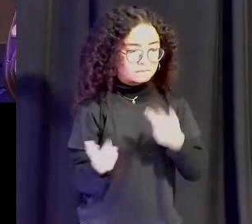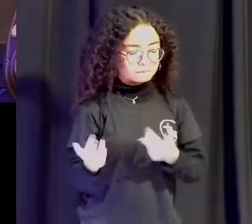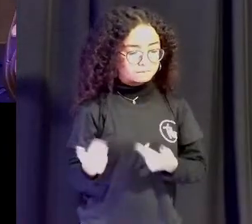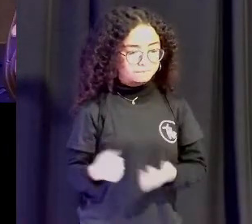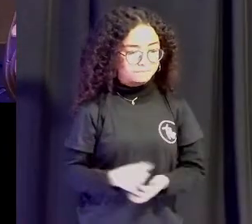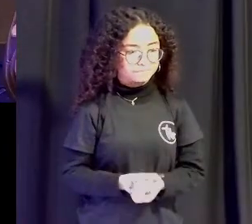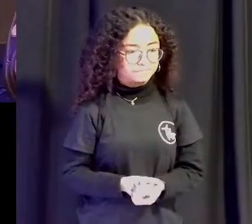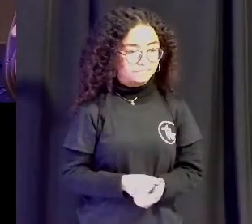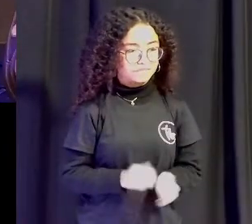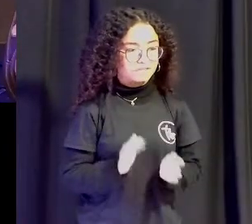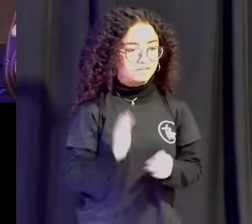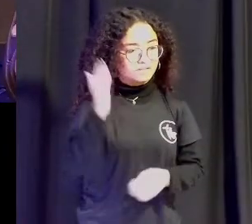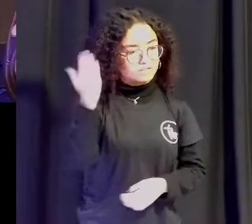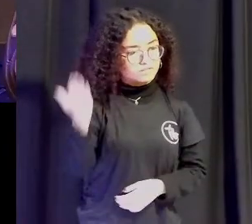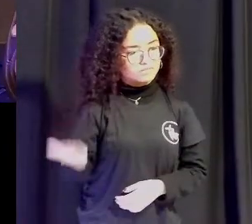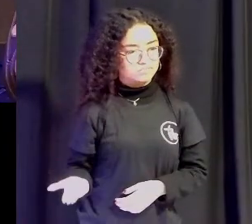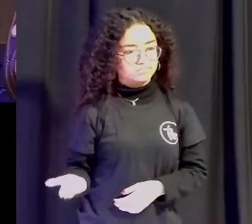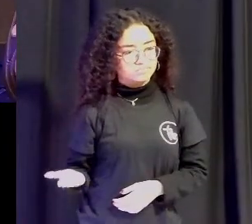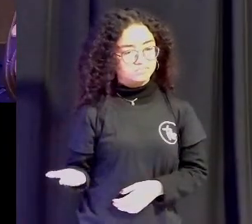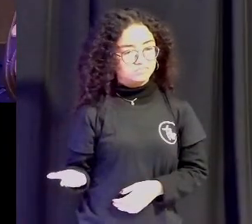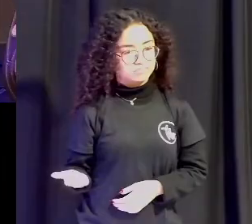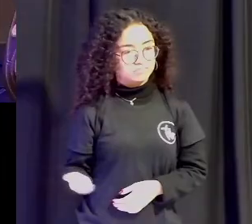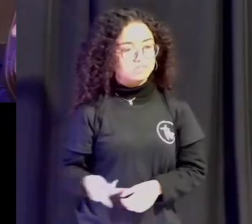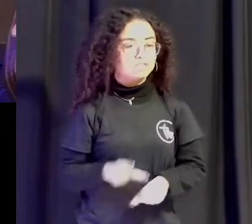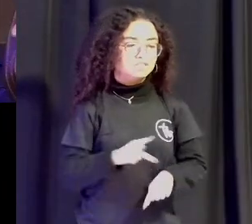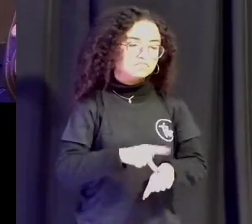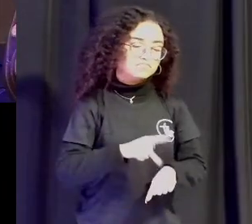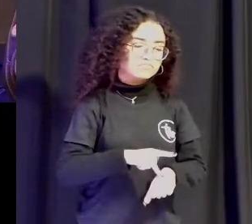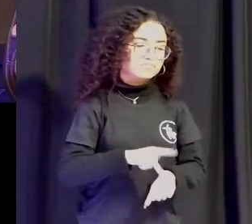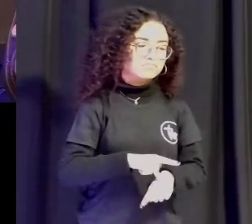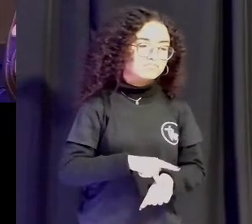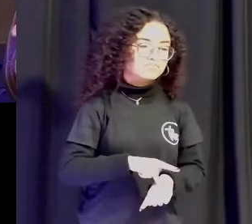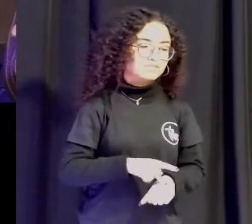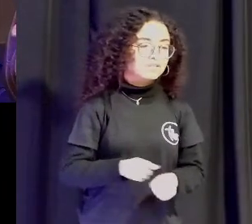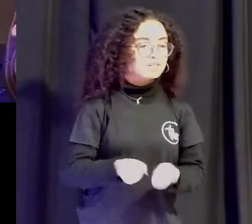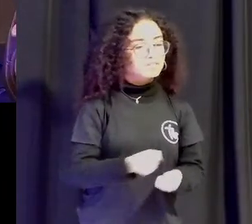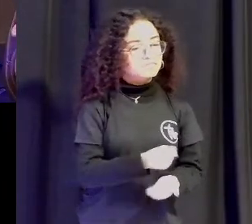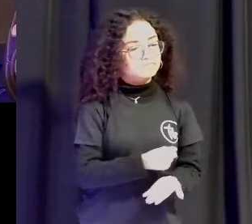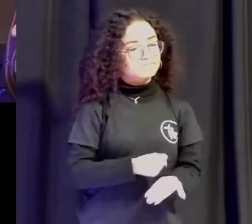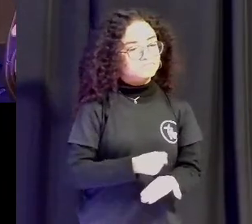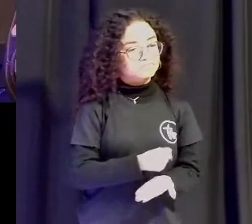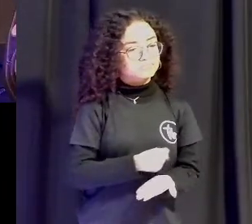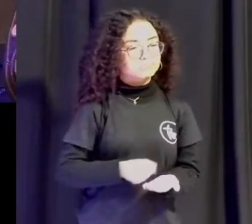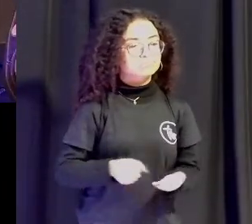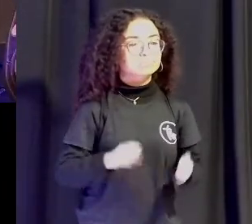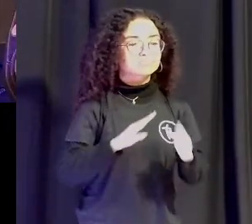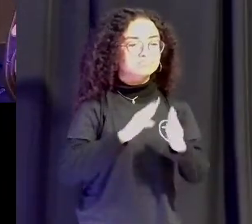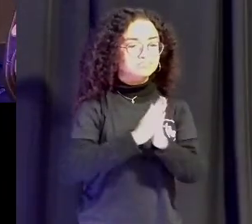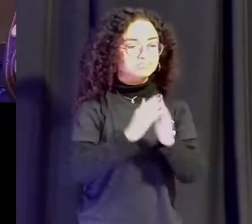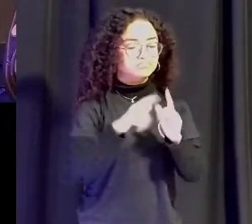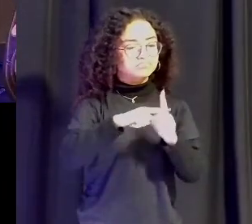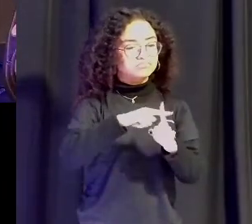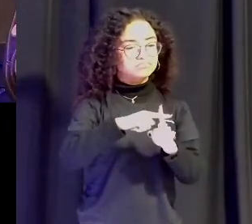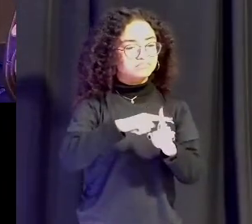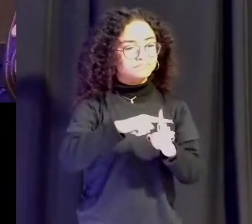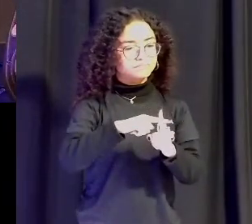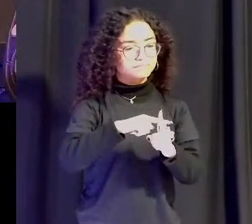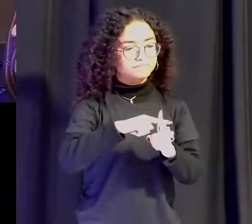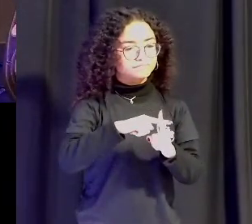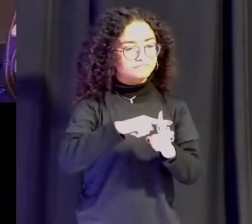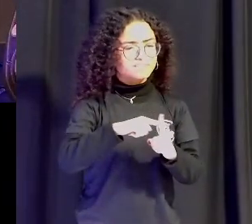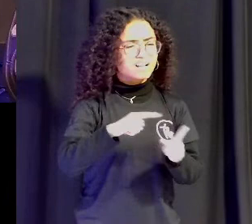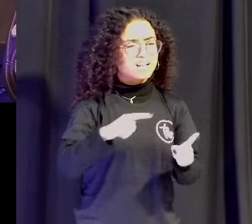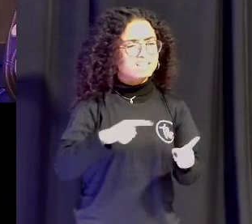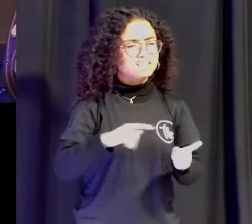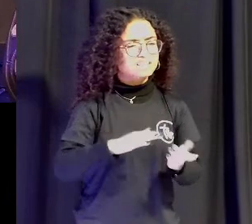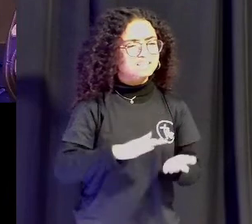Ele é o eu sou, Ele é a pedra, Ele é o fundamento da igreja, sem o qual não é possível